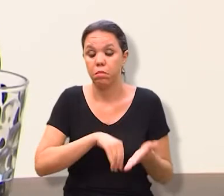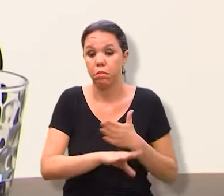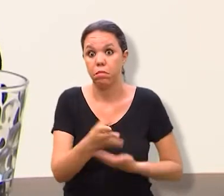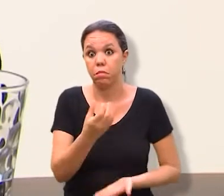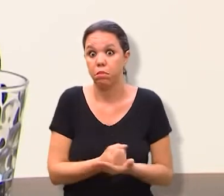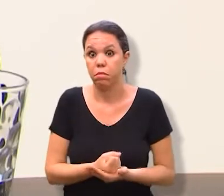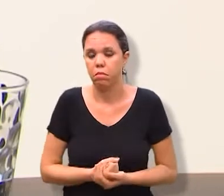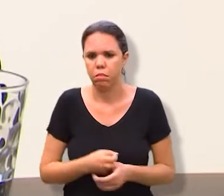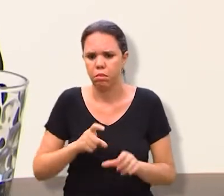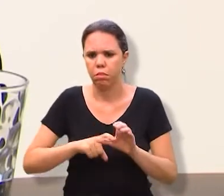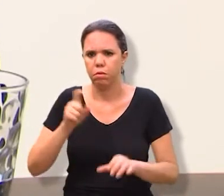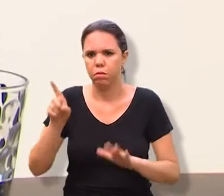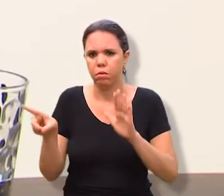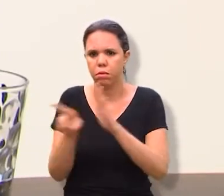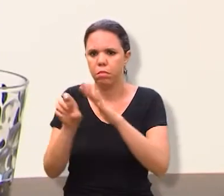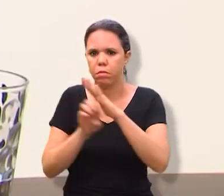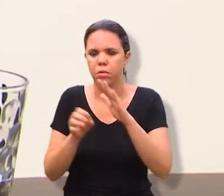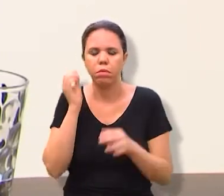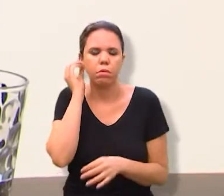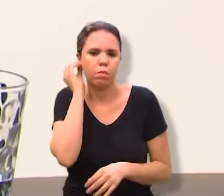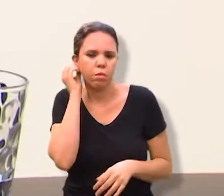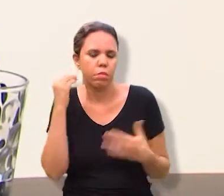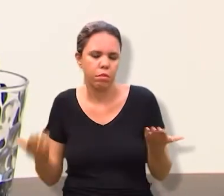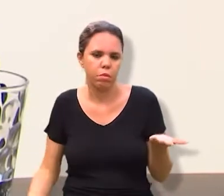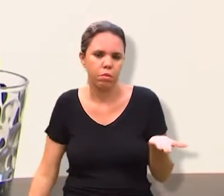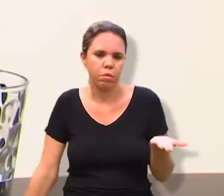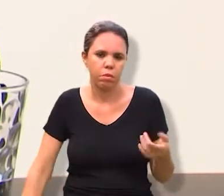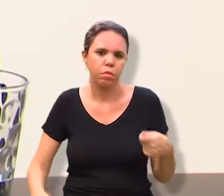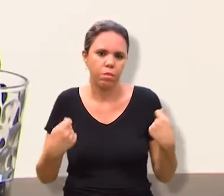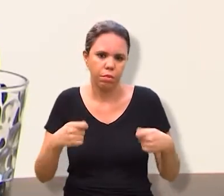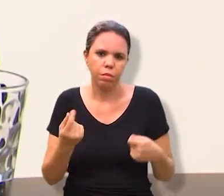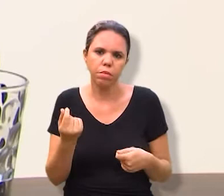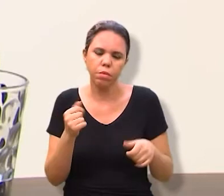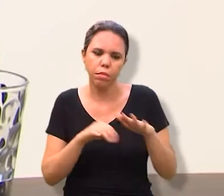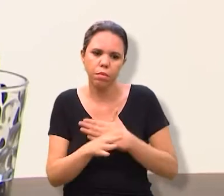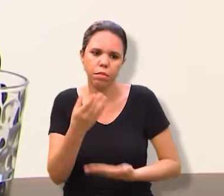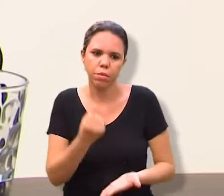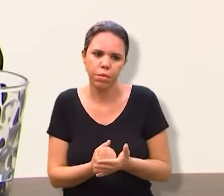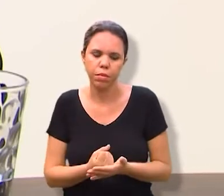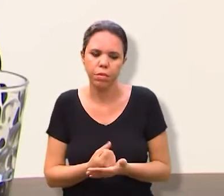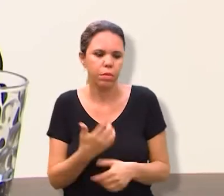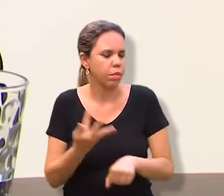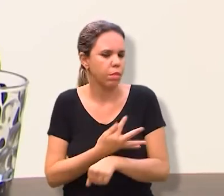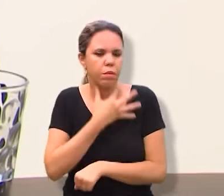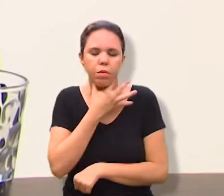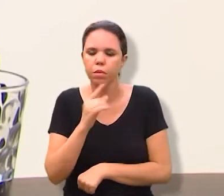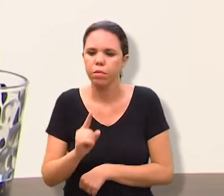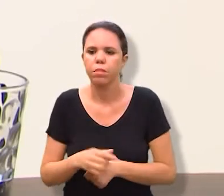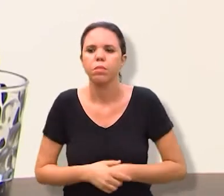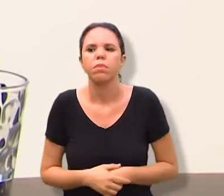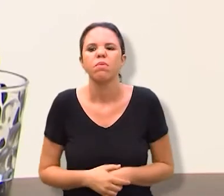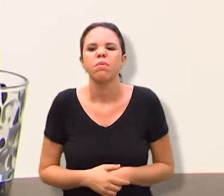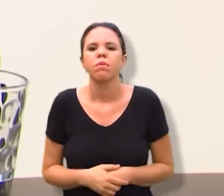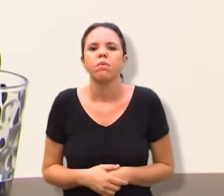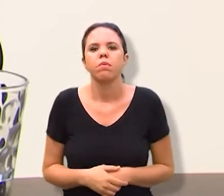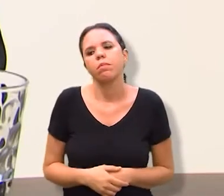receita. Então, um autônomo, um empresário, né? Então, ele precisa ter uma reserva para não ser pego